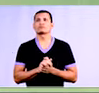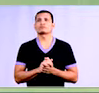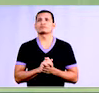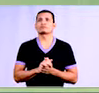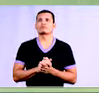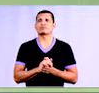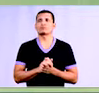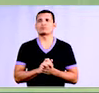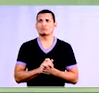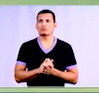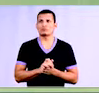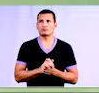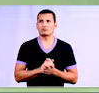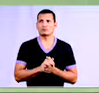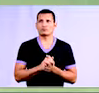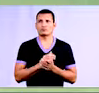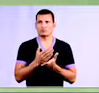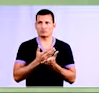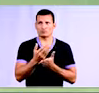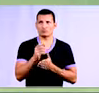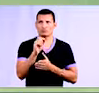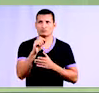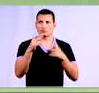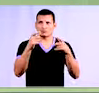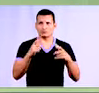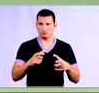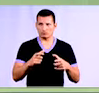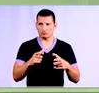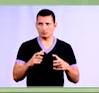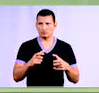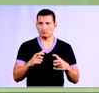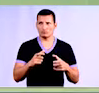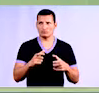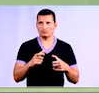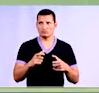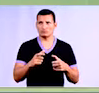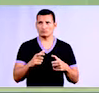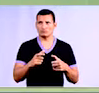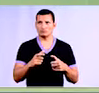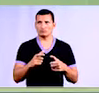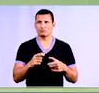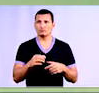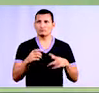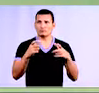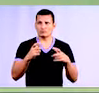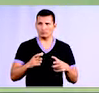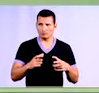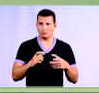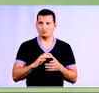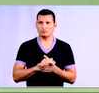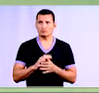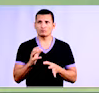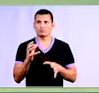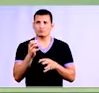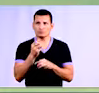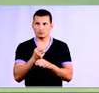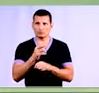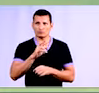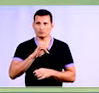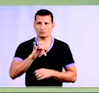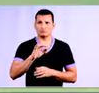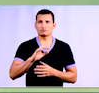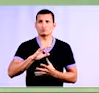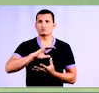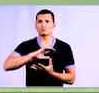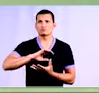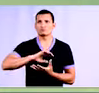A partir do quê? Do endereço de onde o processo será carregado.